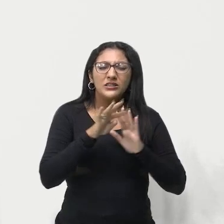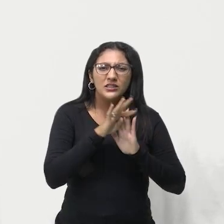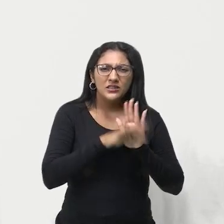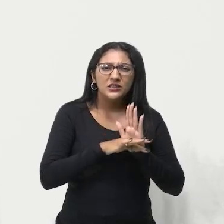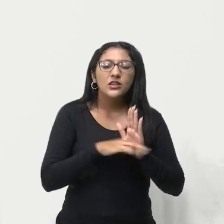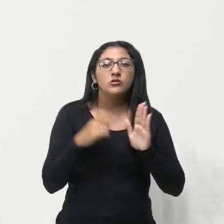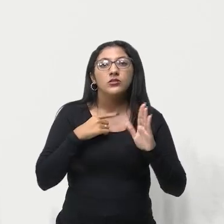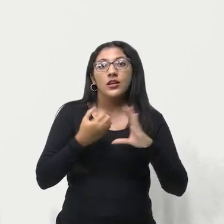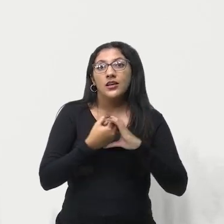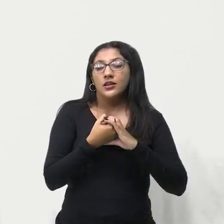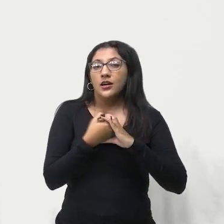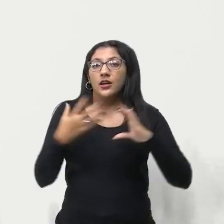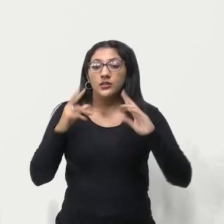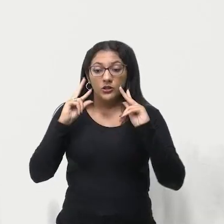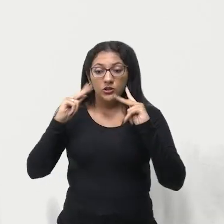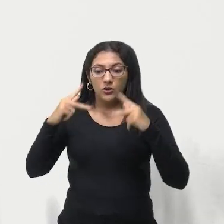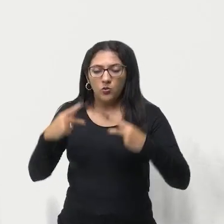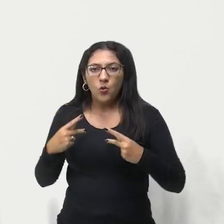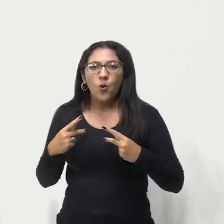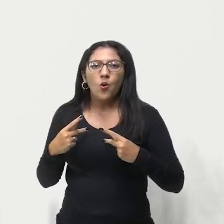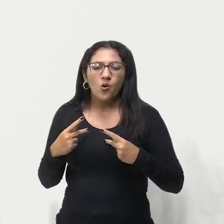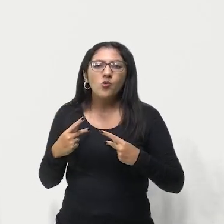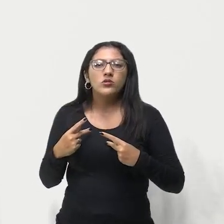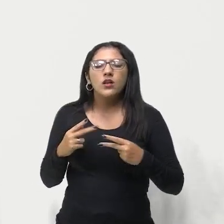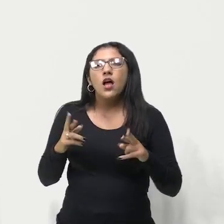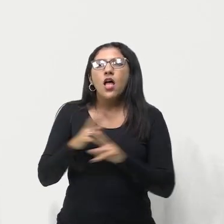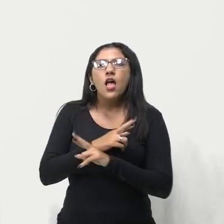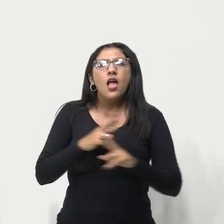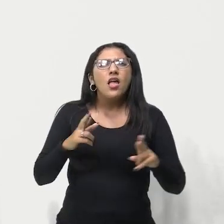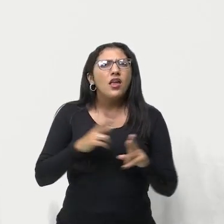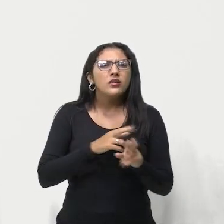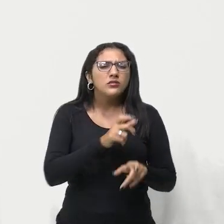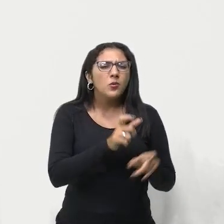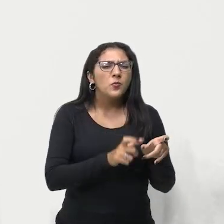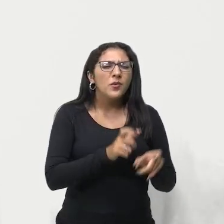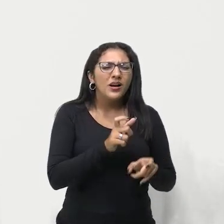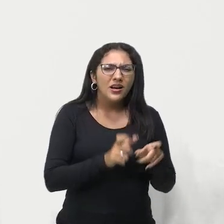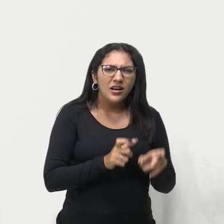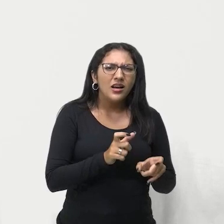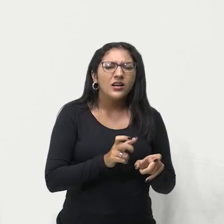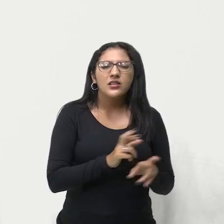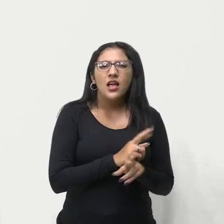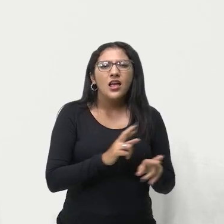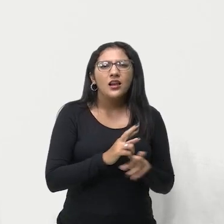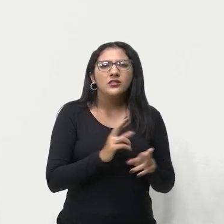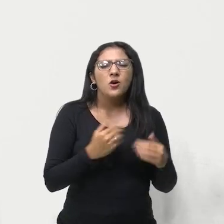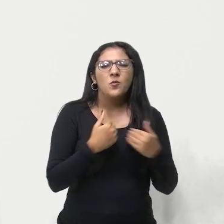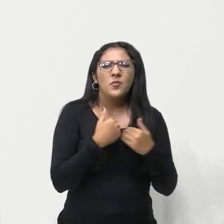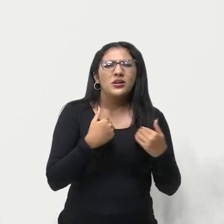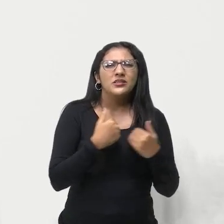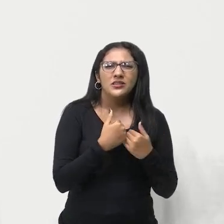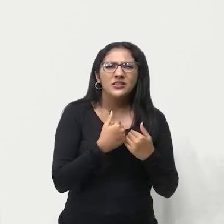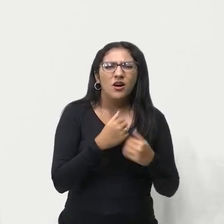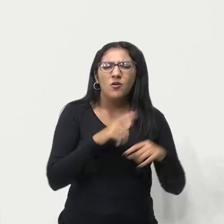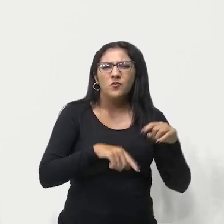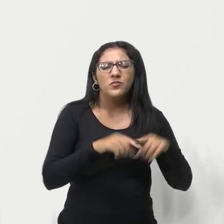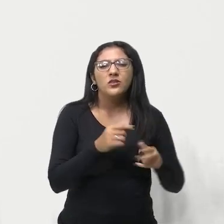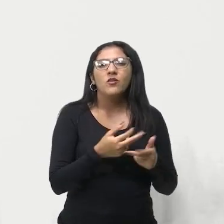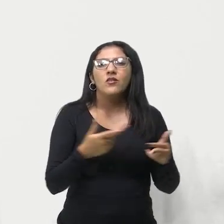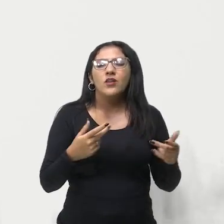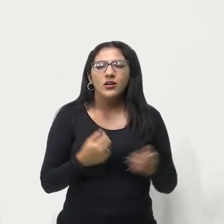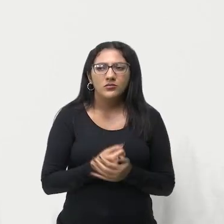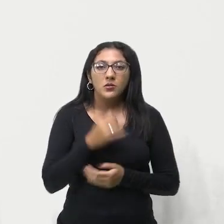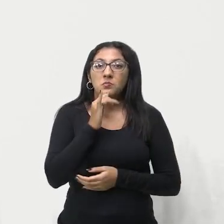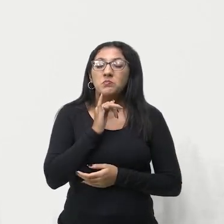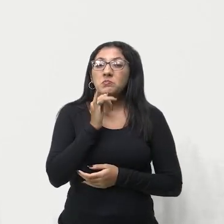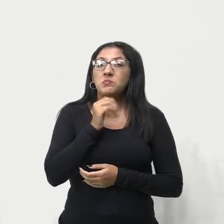atribui características próprias dos seres humanos a elementos que não são humanos. Tá? Então, no caso aqui do nosso exemplo da